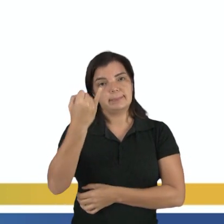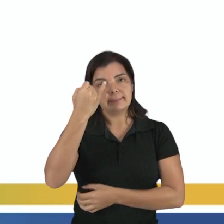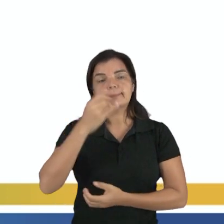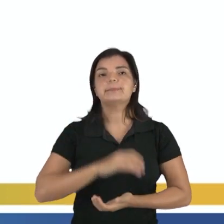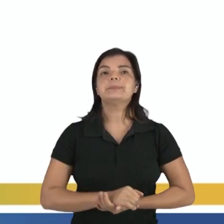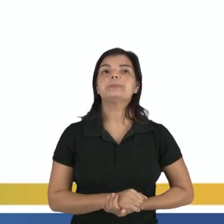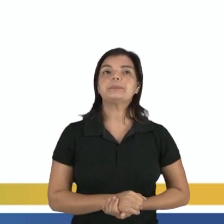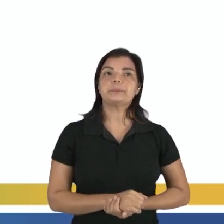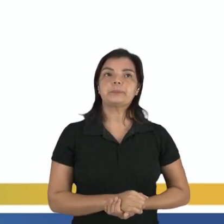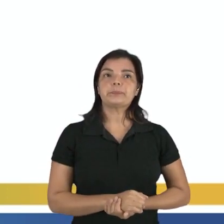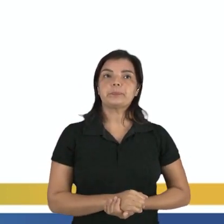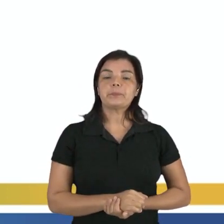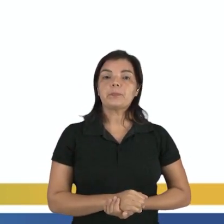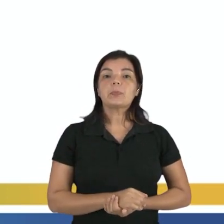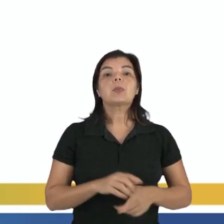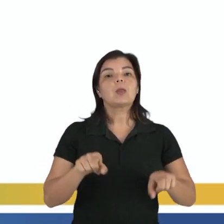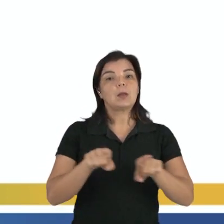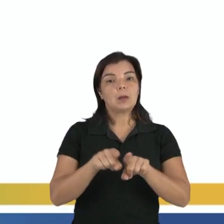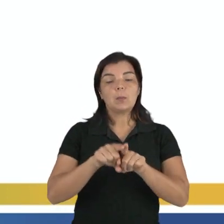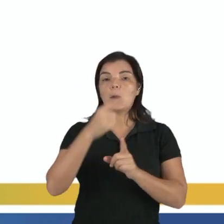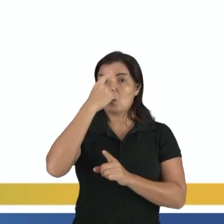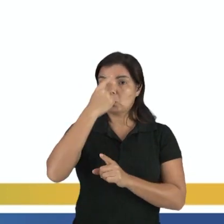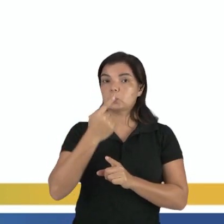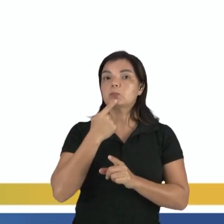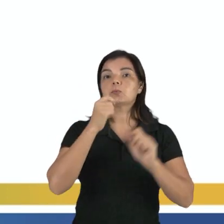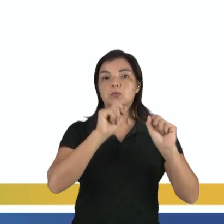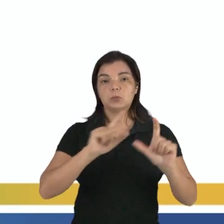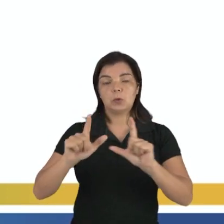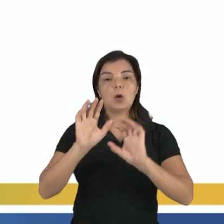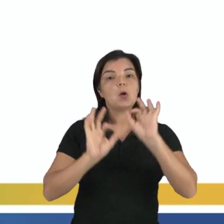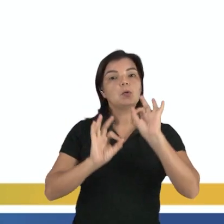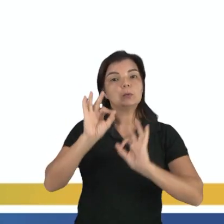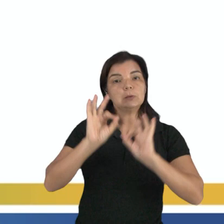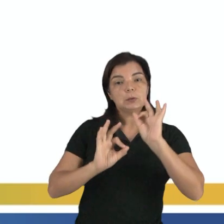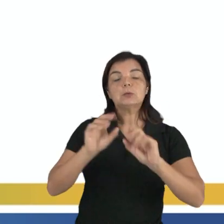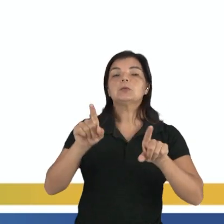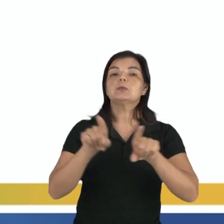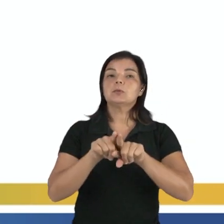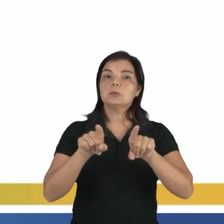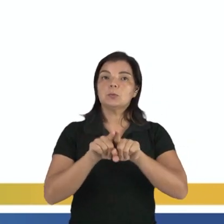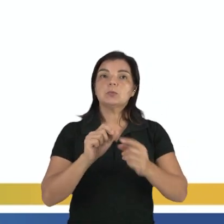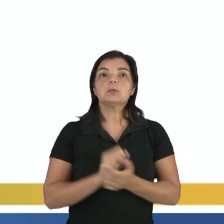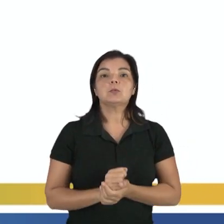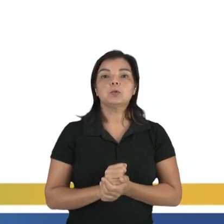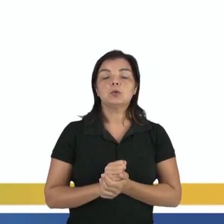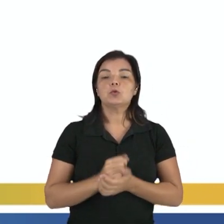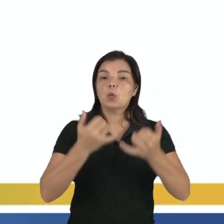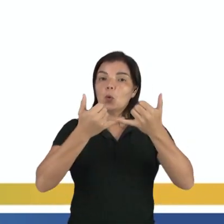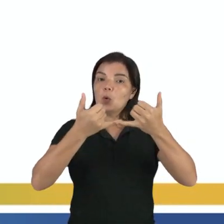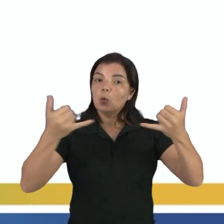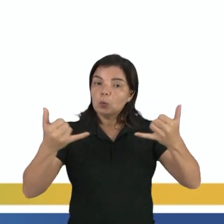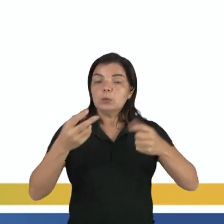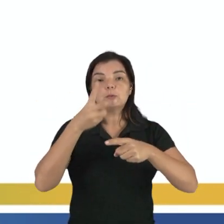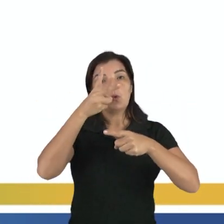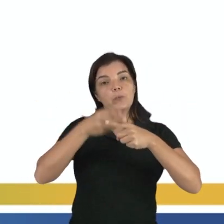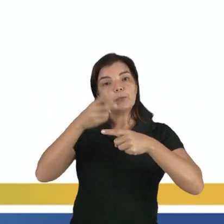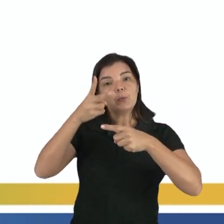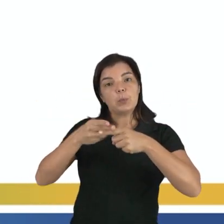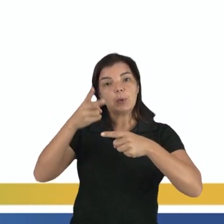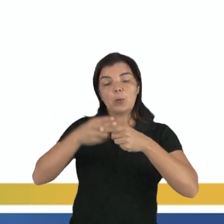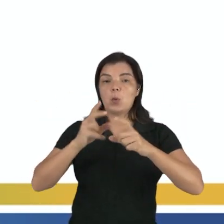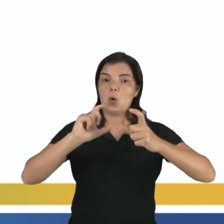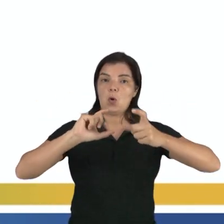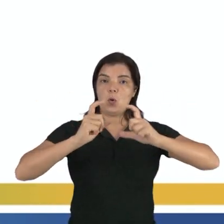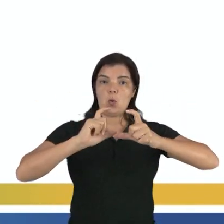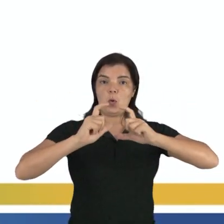tá e aqui tem uma situação onde organização é de um circuito em série né